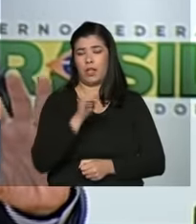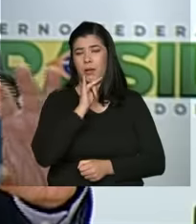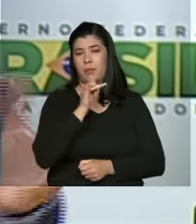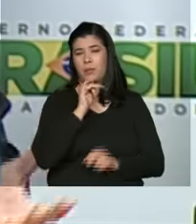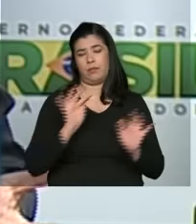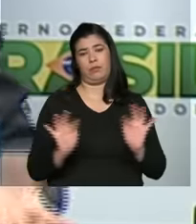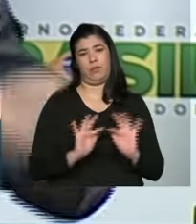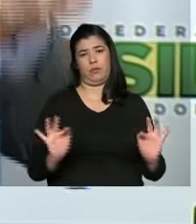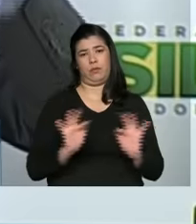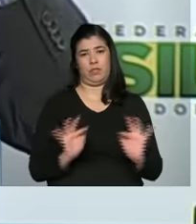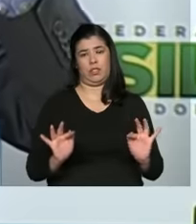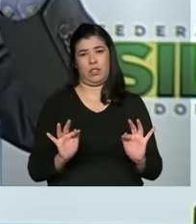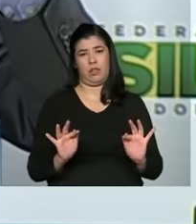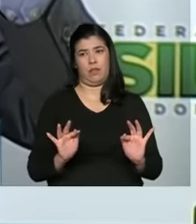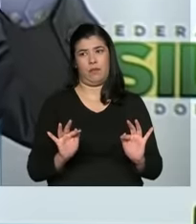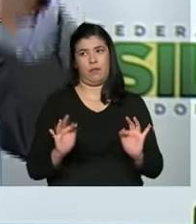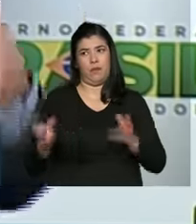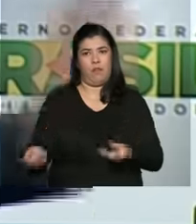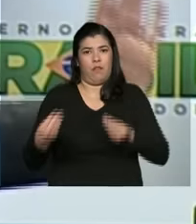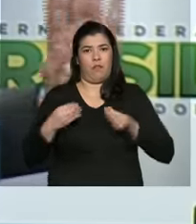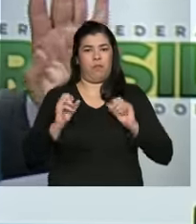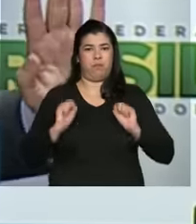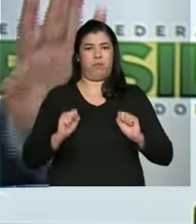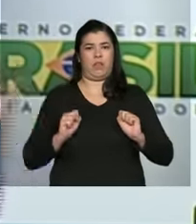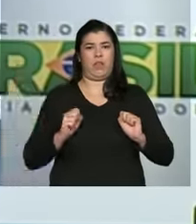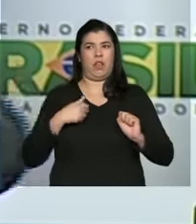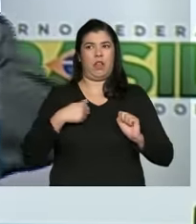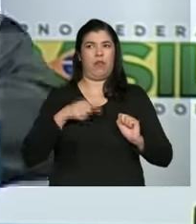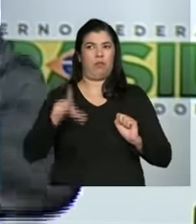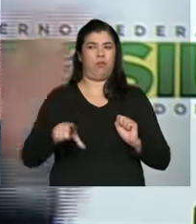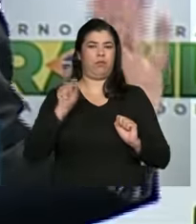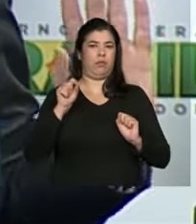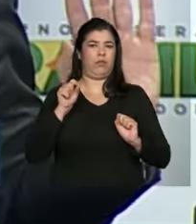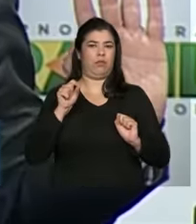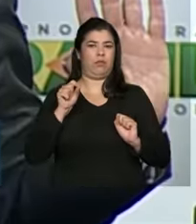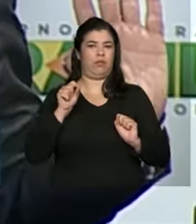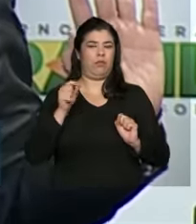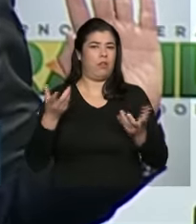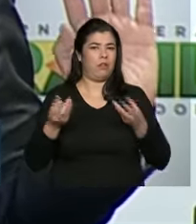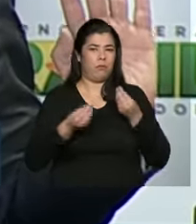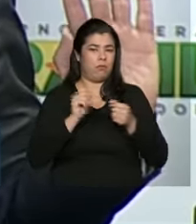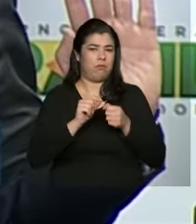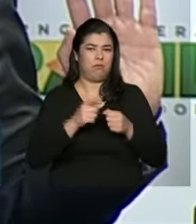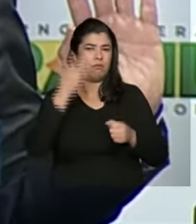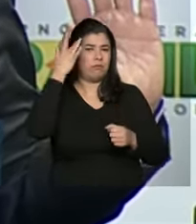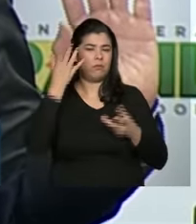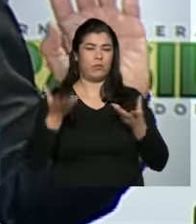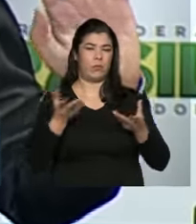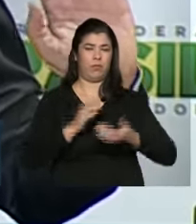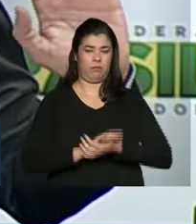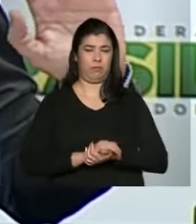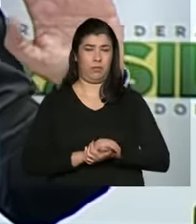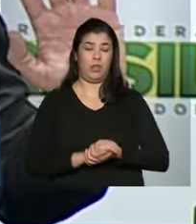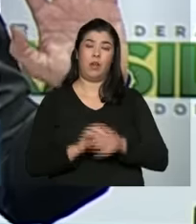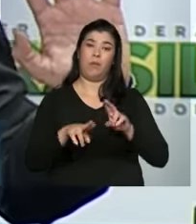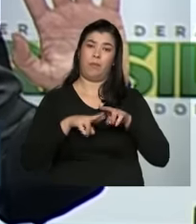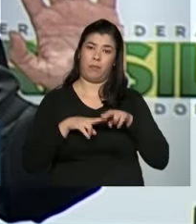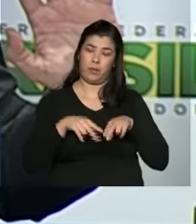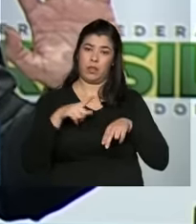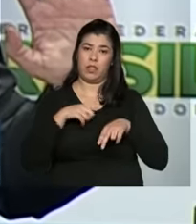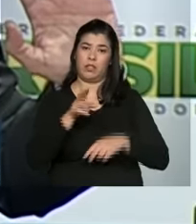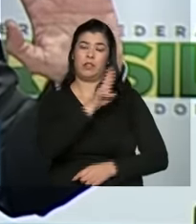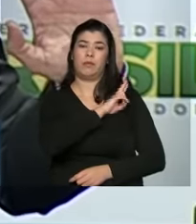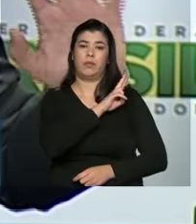simplesmente empoderar o consumidor lhe dá o direito prontamente de fazer as suas escolhas portanto